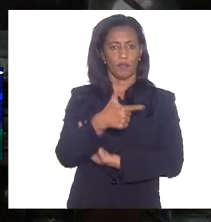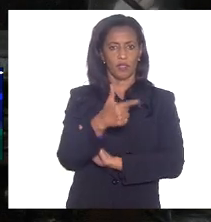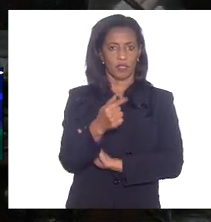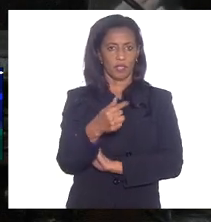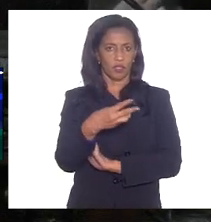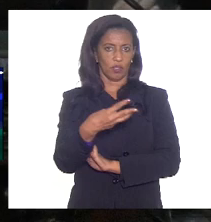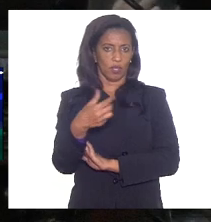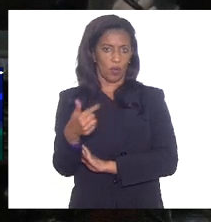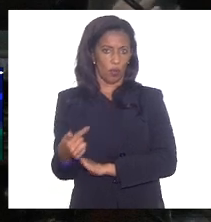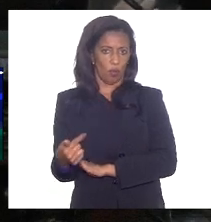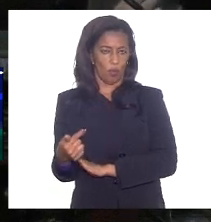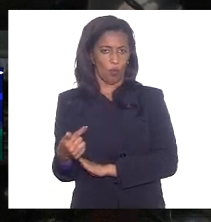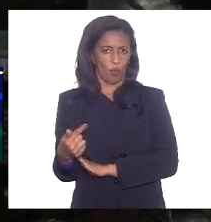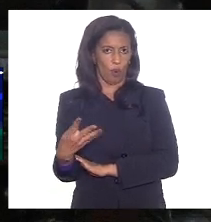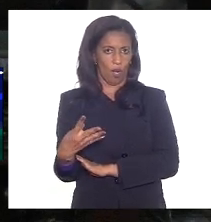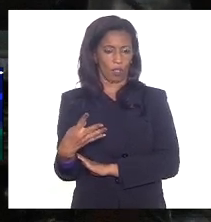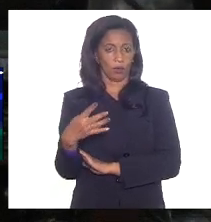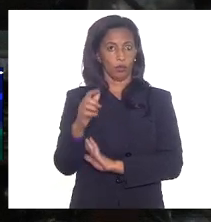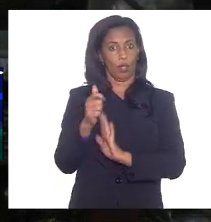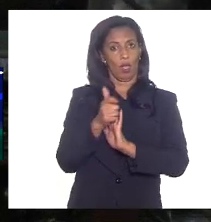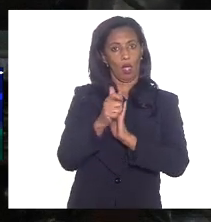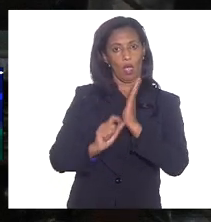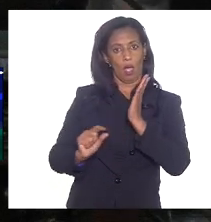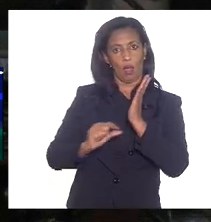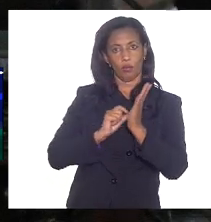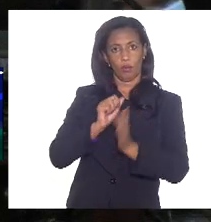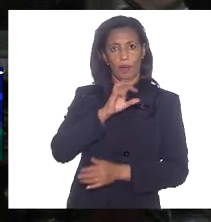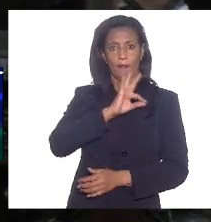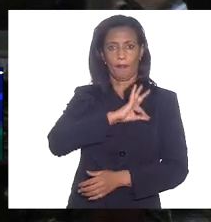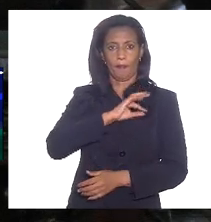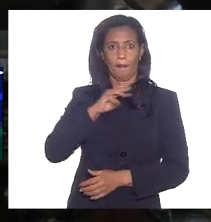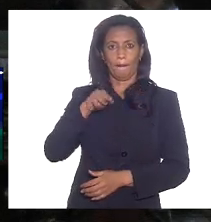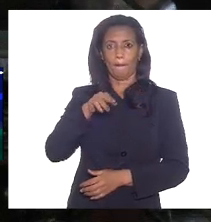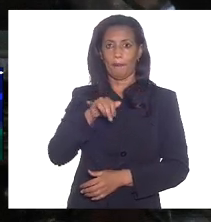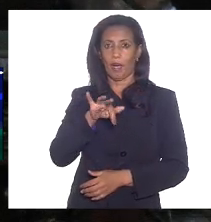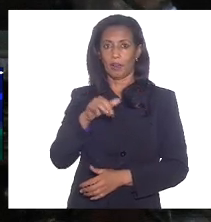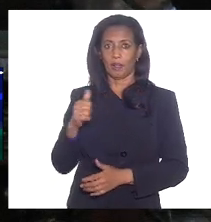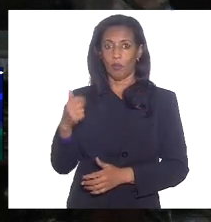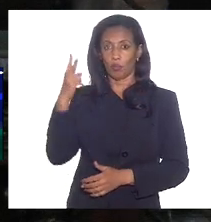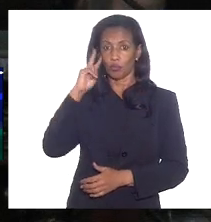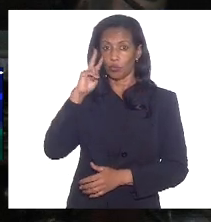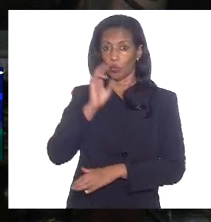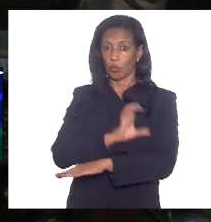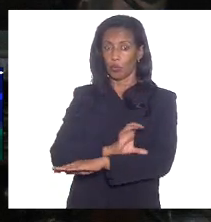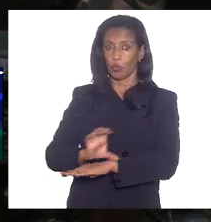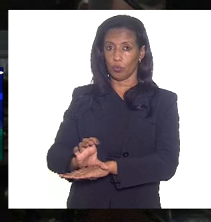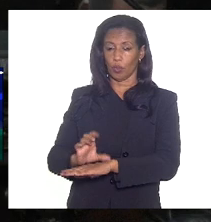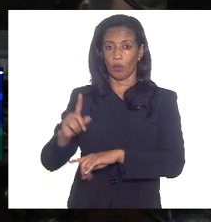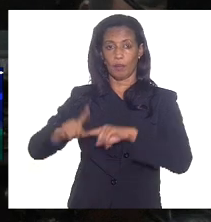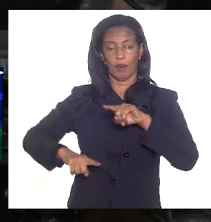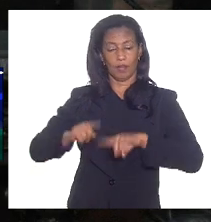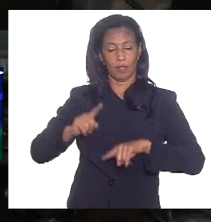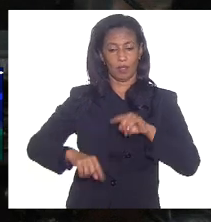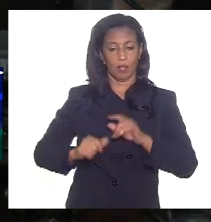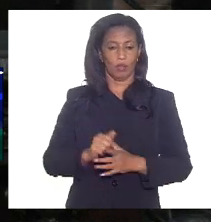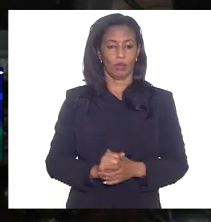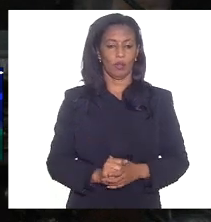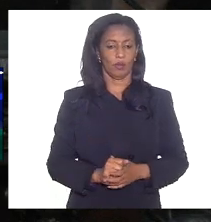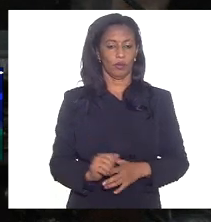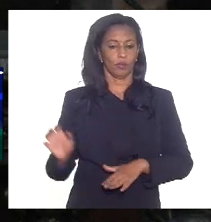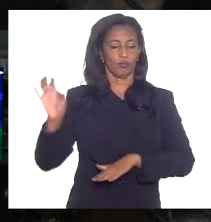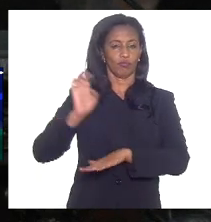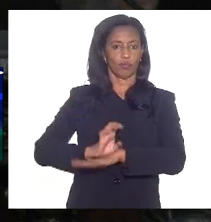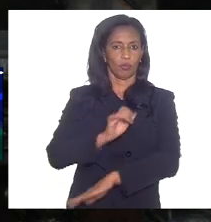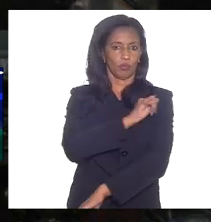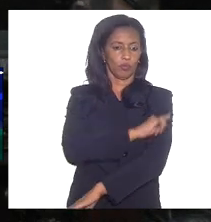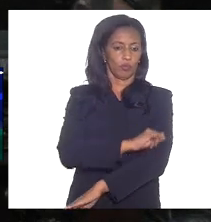20, de autoria da deputada Marta Rocha, que declara patrimônio histórico e cultural imaterial do Estado do